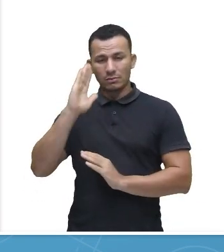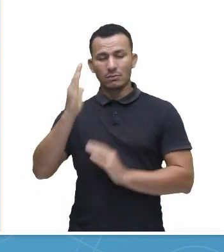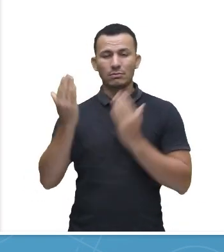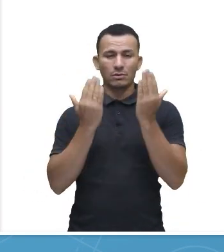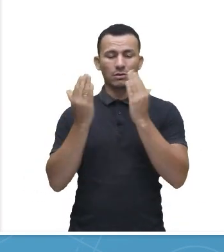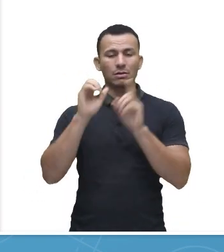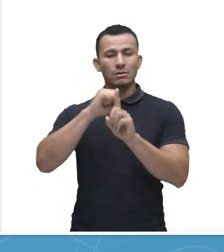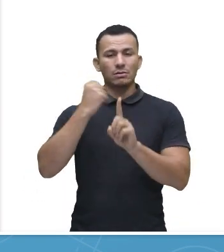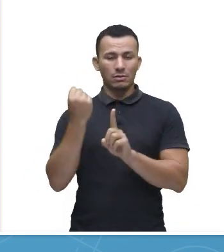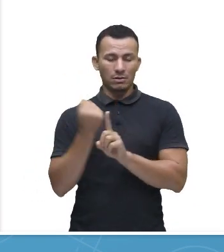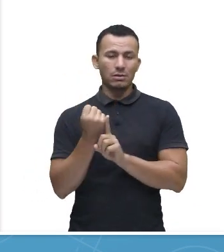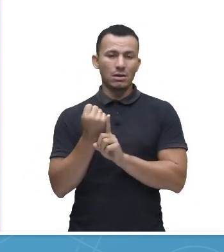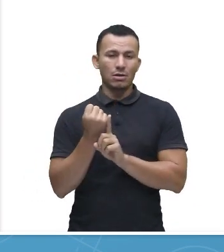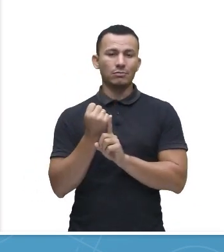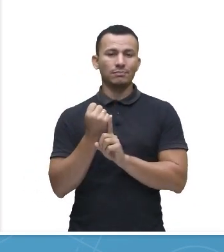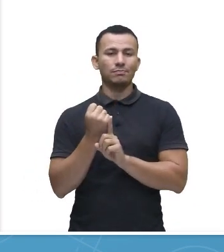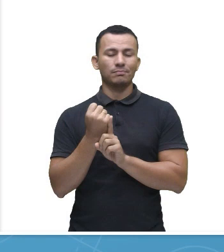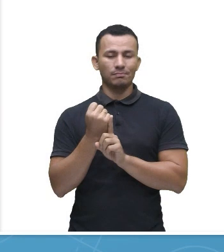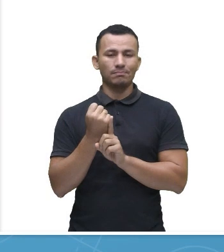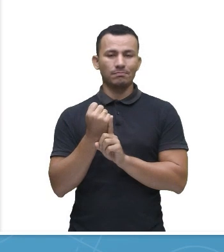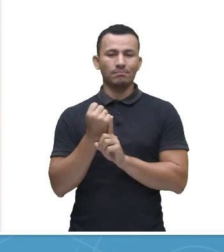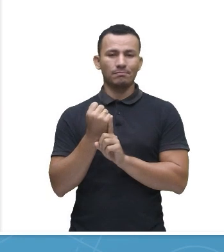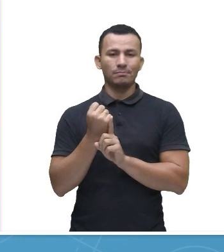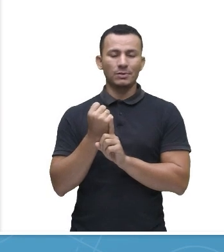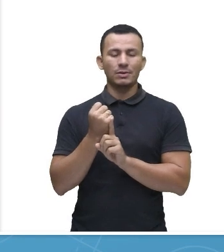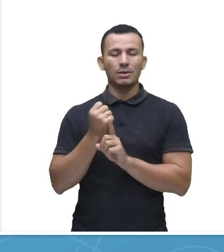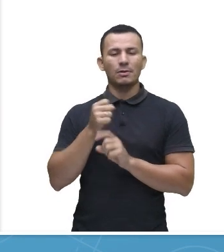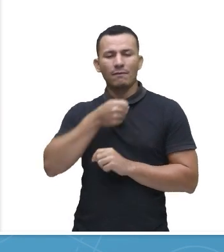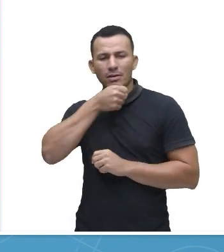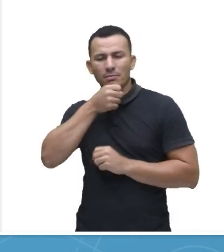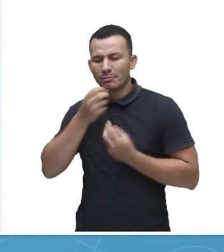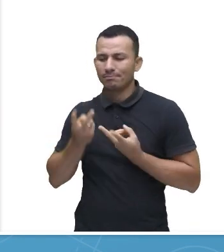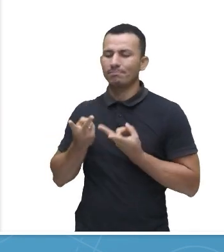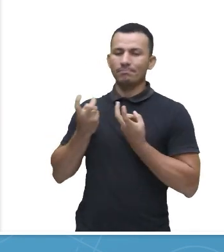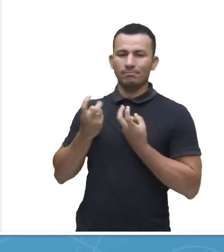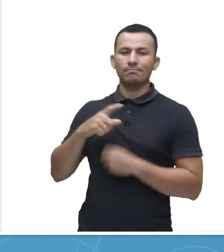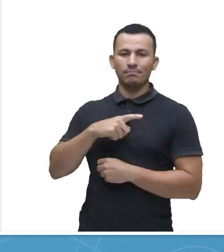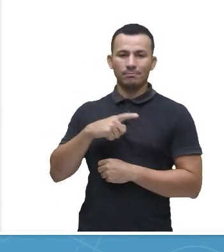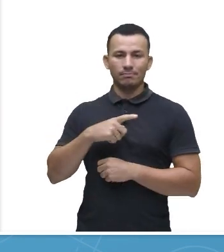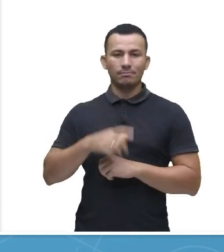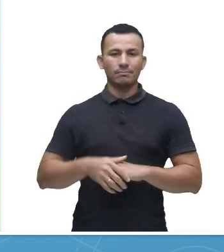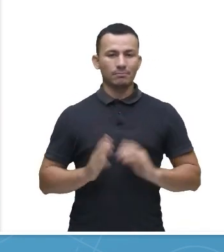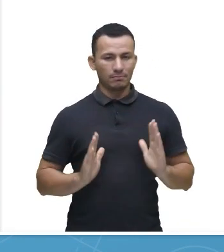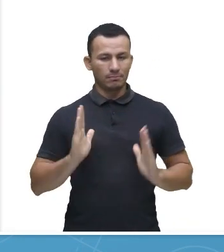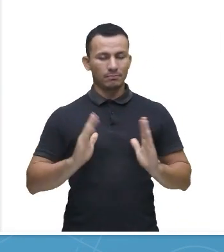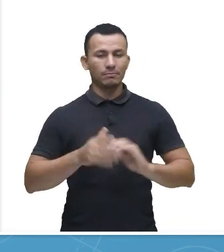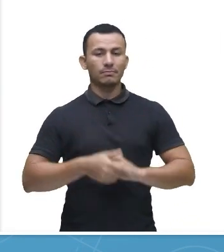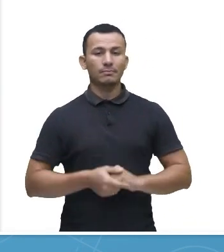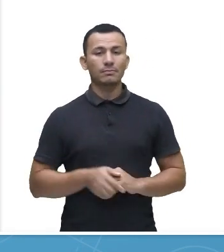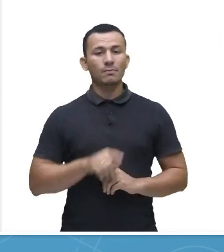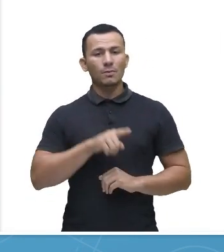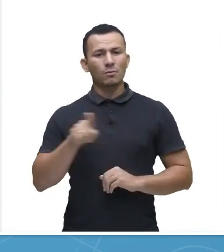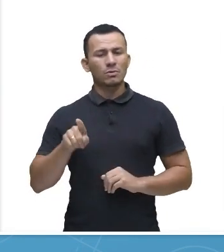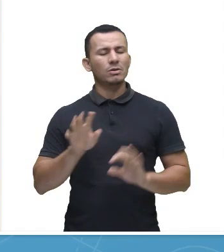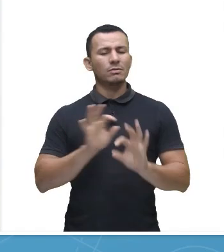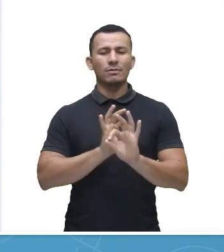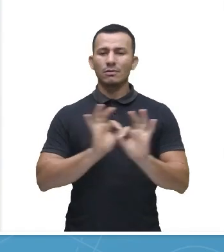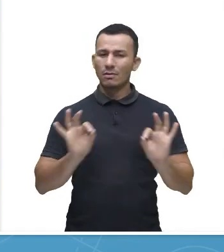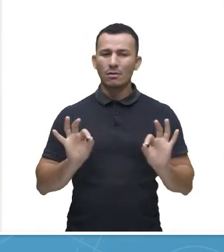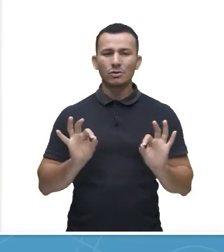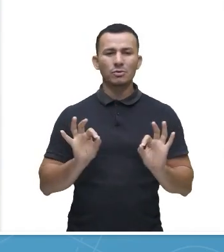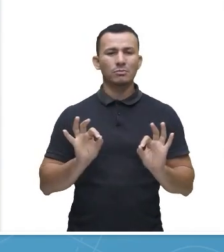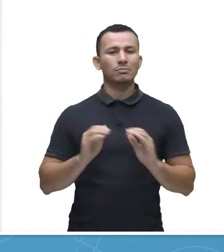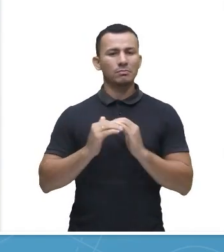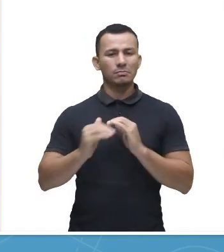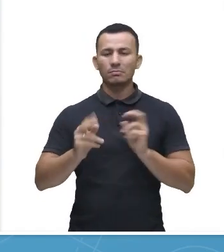psicossociais que acabam influenciando durante o período do envelhecimento. Pessoal, vocês foram ótimos, viu?